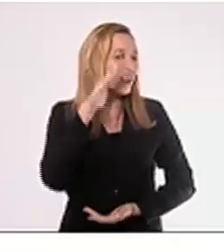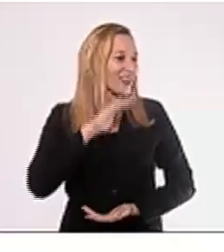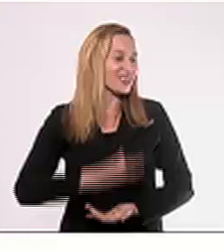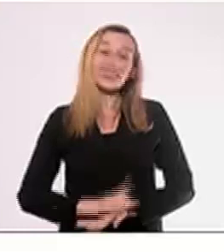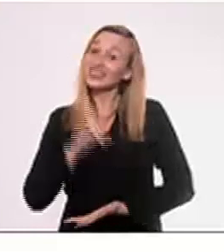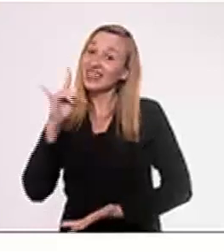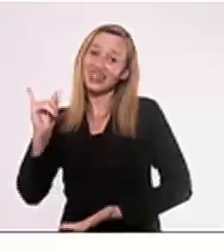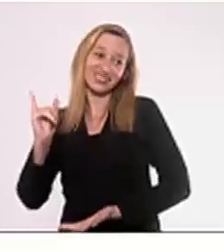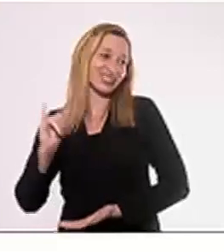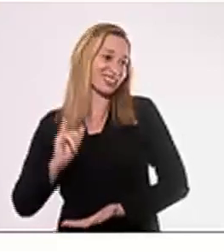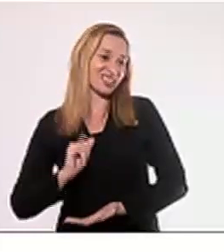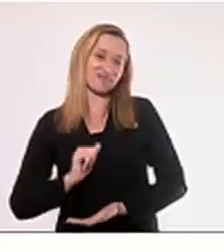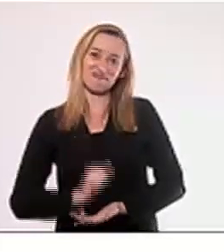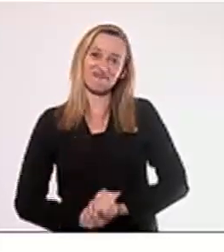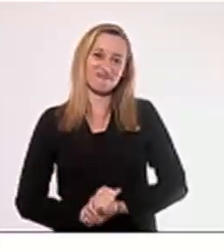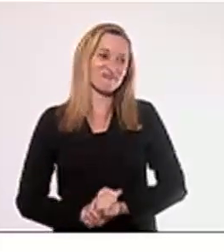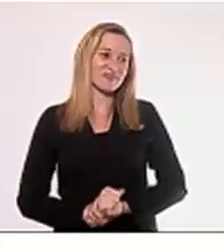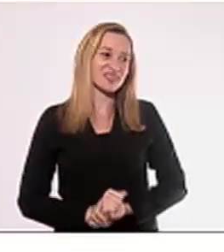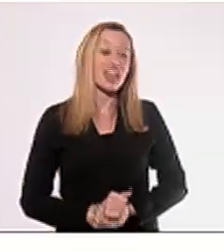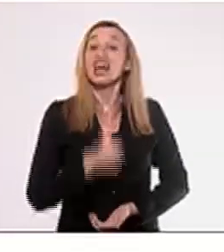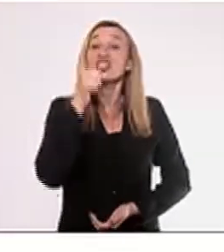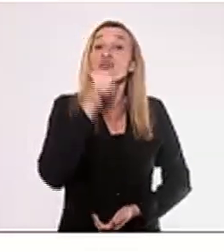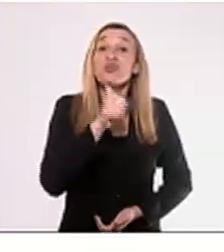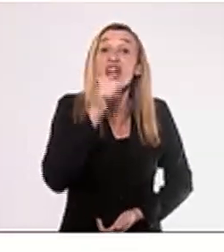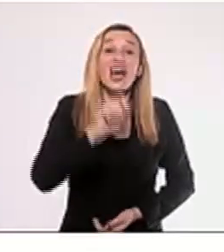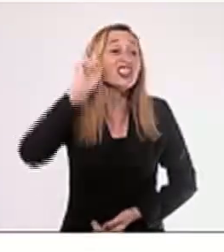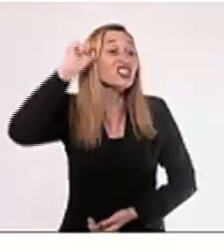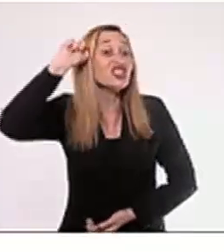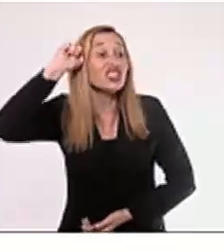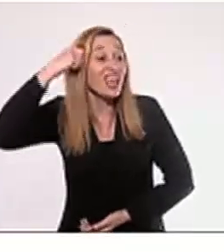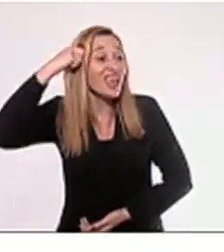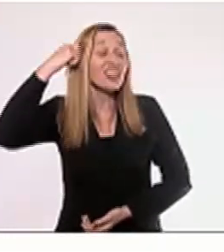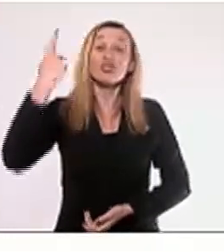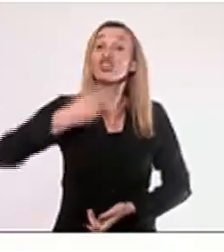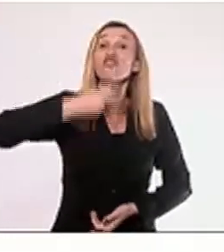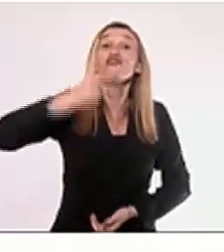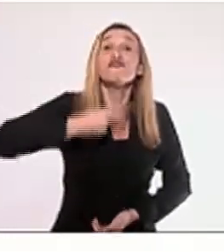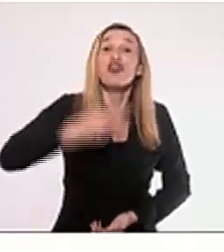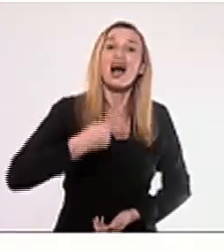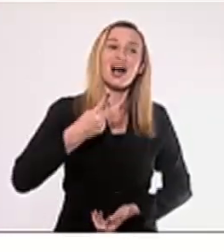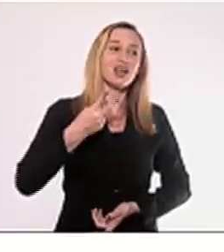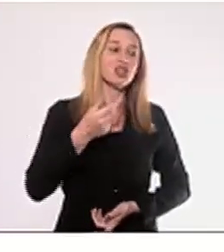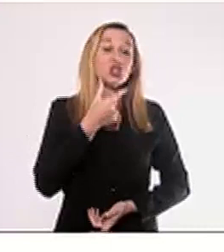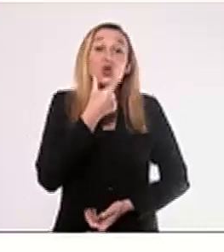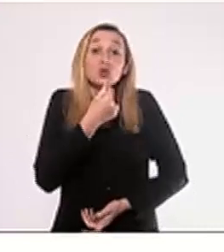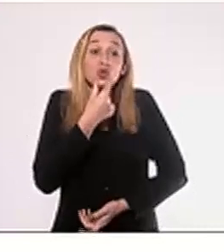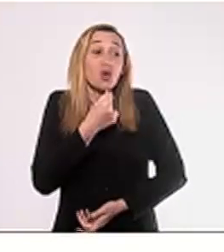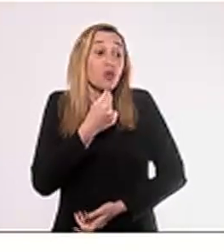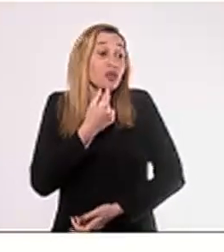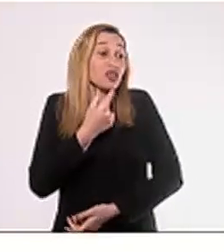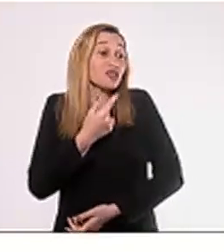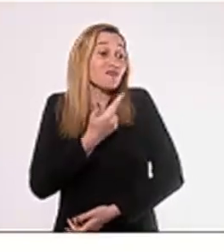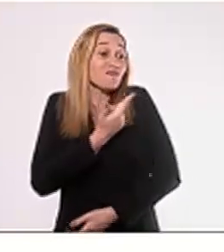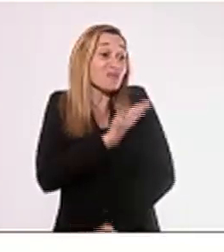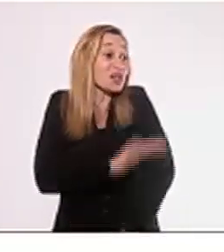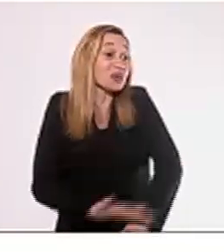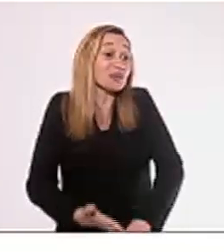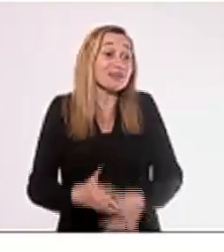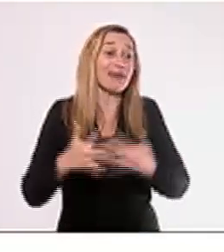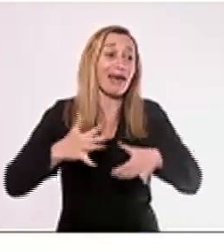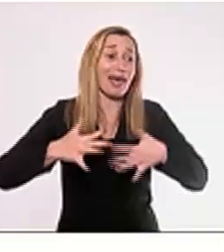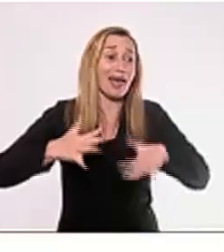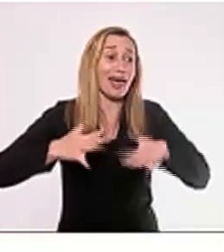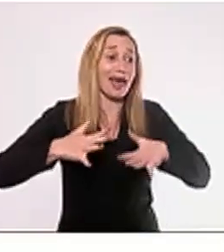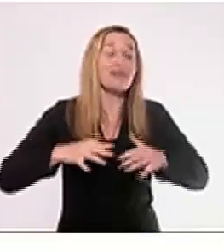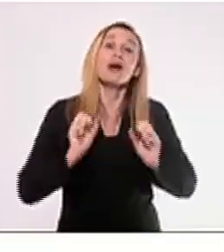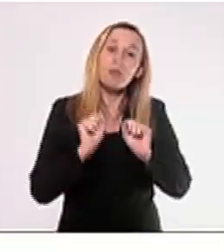Dani Monteiro, as mulheres negras que falam e os homens brancos tremem. A gente